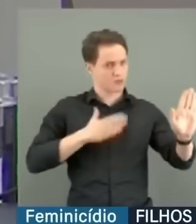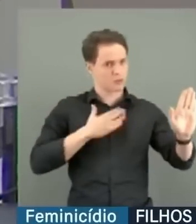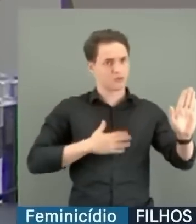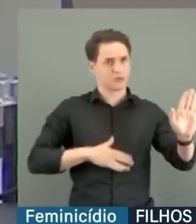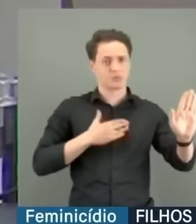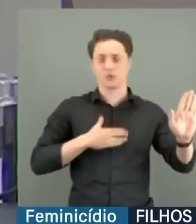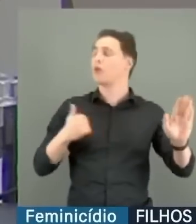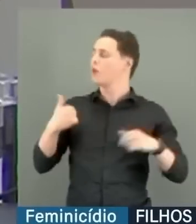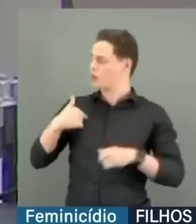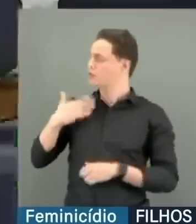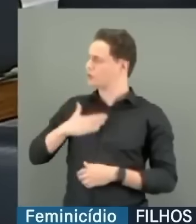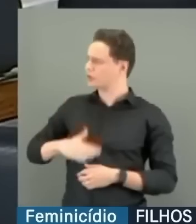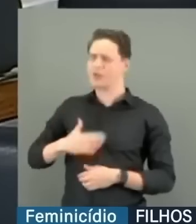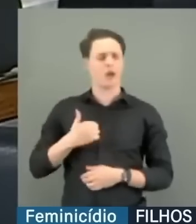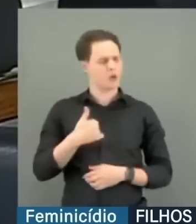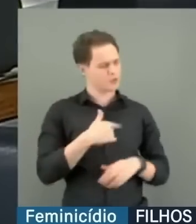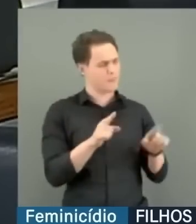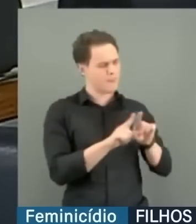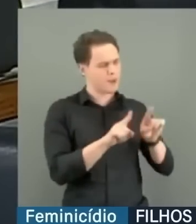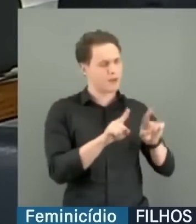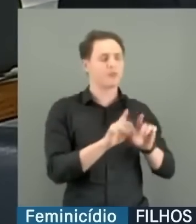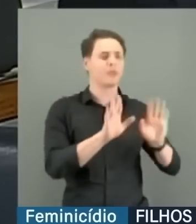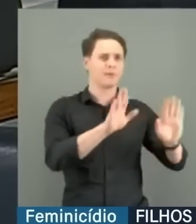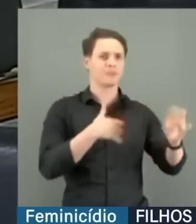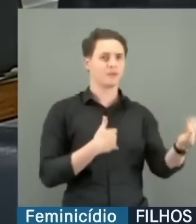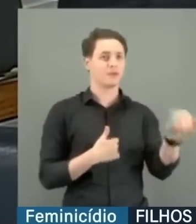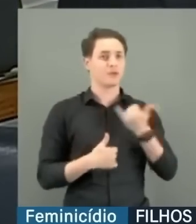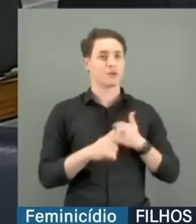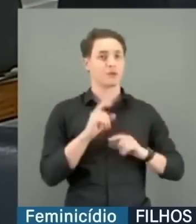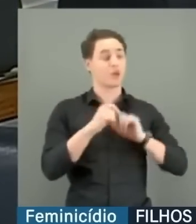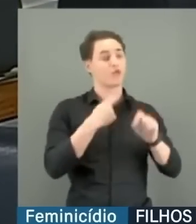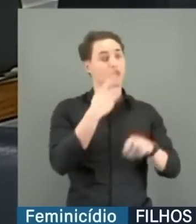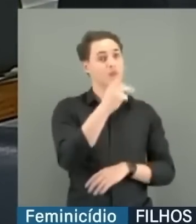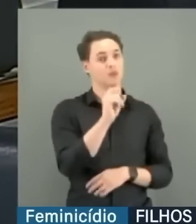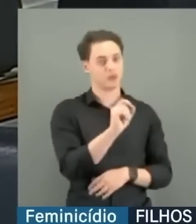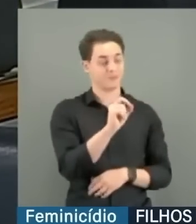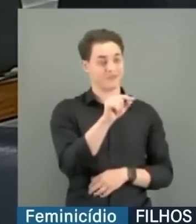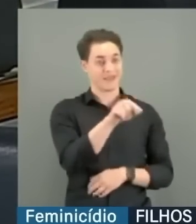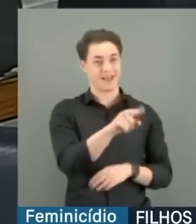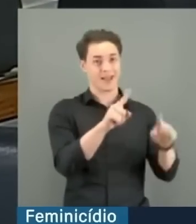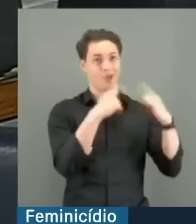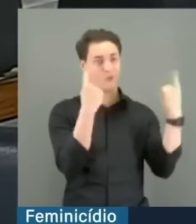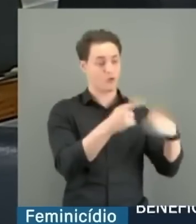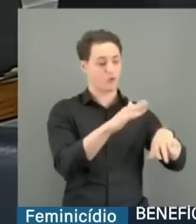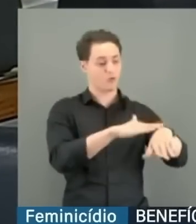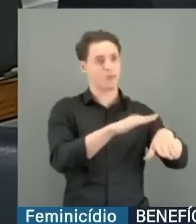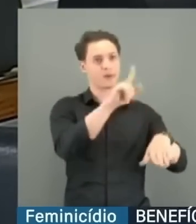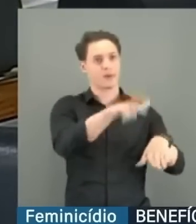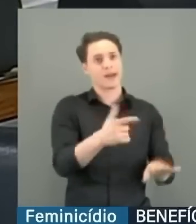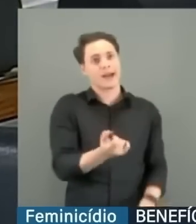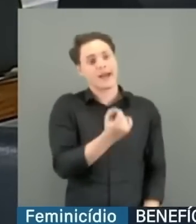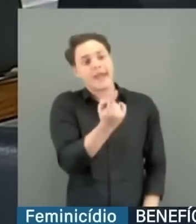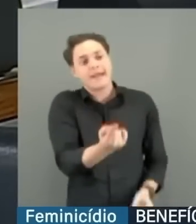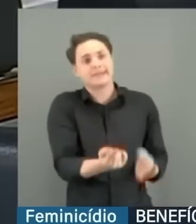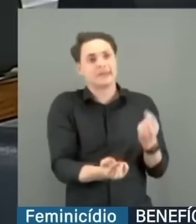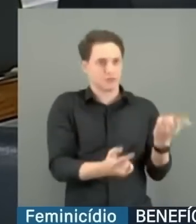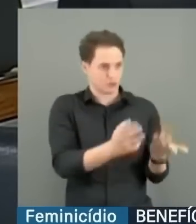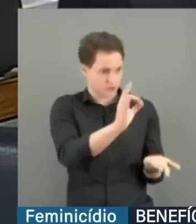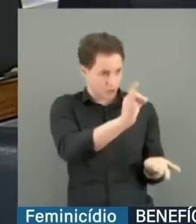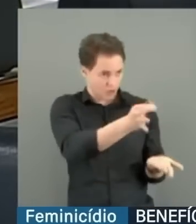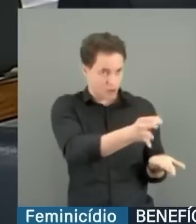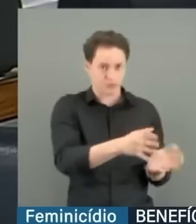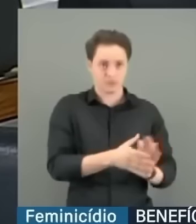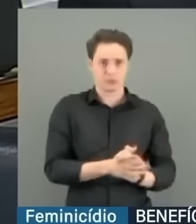Eu estou tranquilo. Não, e eu também. Só lhe dizer o seguinte, eu estou dizendo que aquela reunião, aquele momento era uma exceção, não é isso?